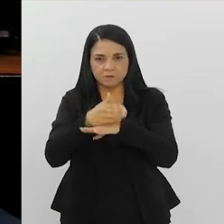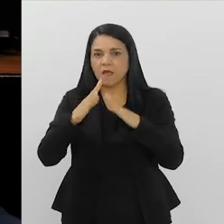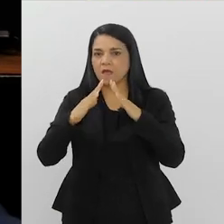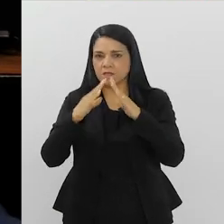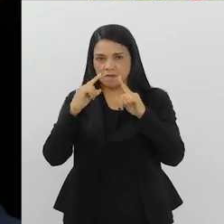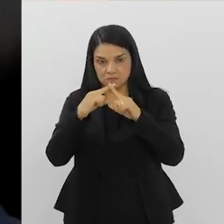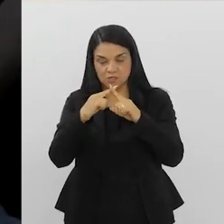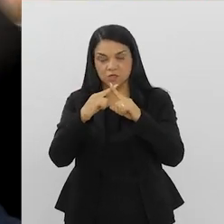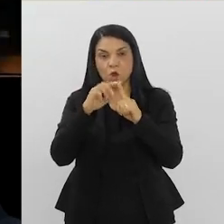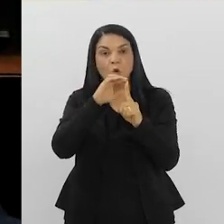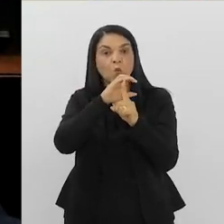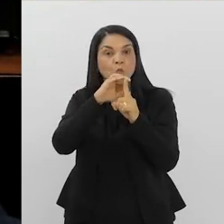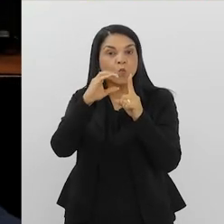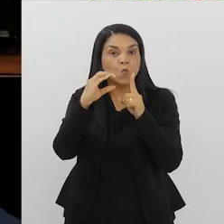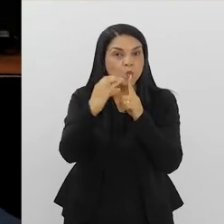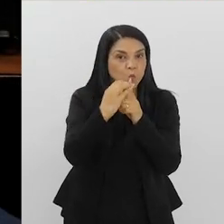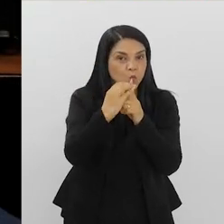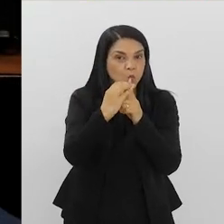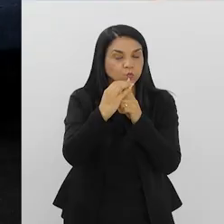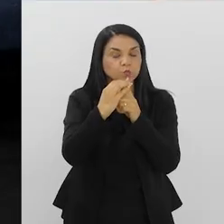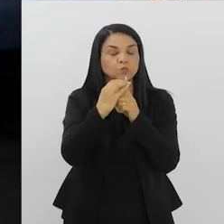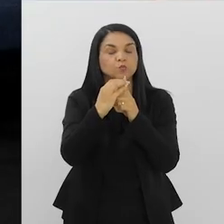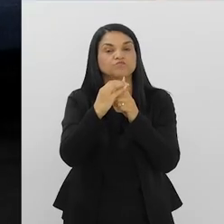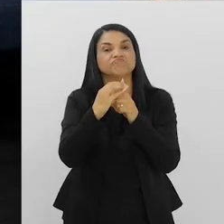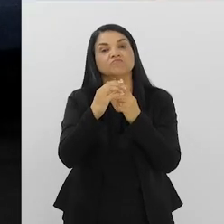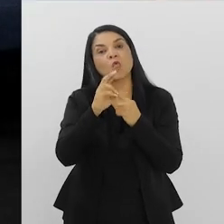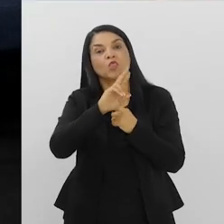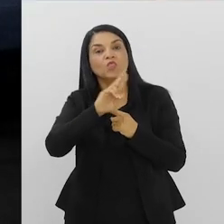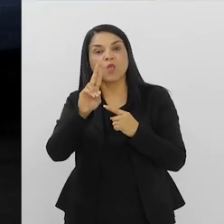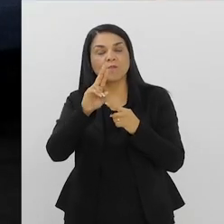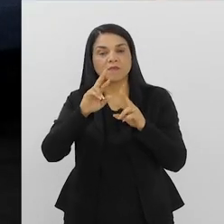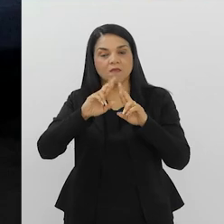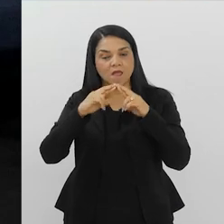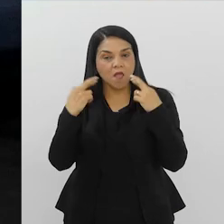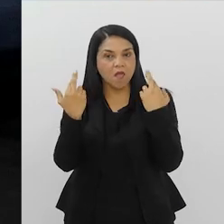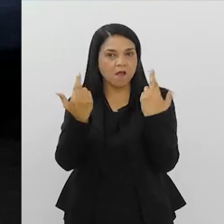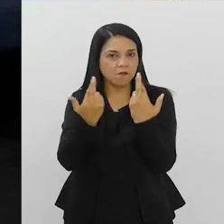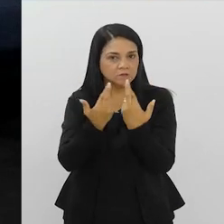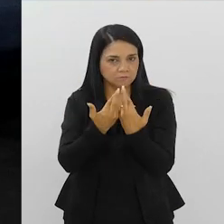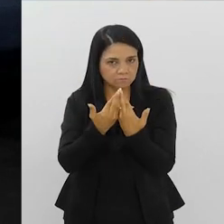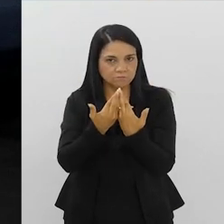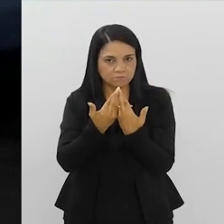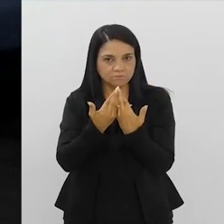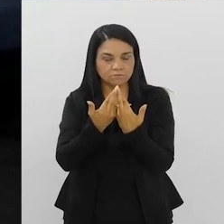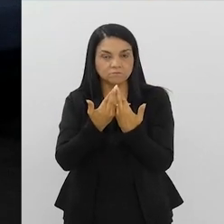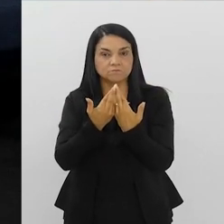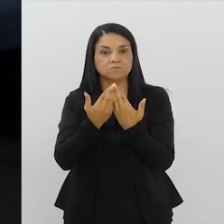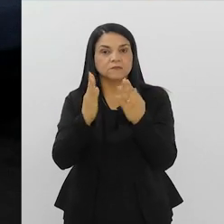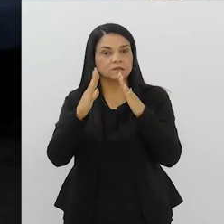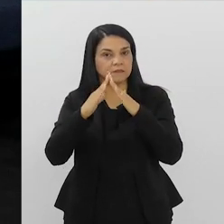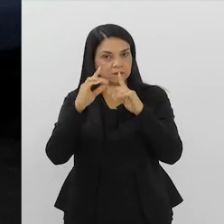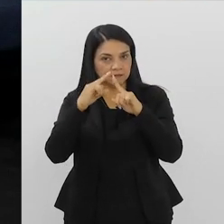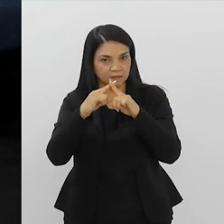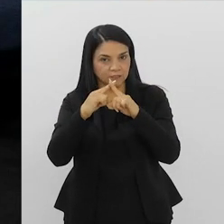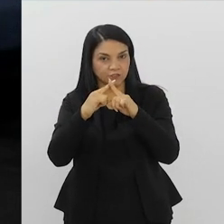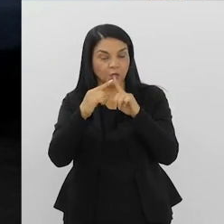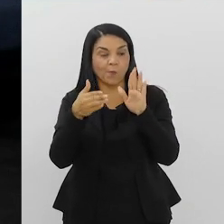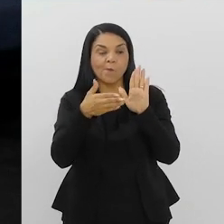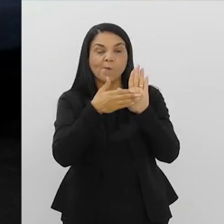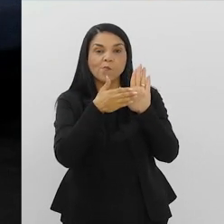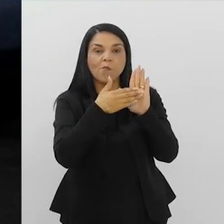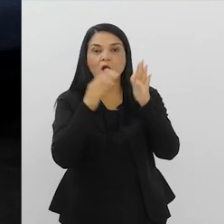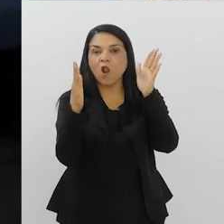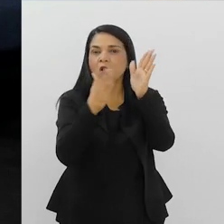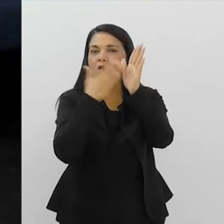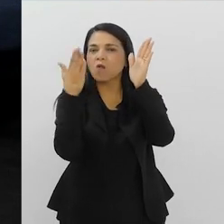que servem durante 18 ou 24 meses todos os anos a esses 10 anos Sim eles fazem parte da Feira da espo